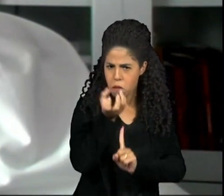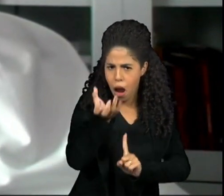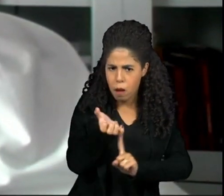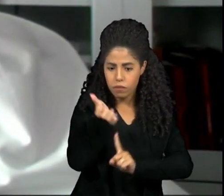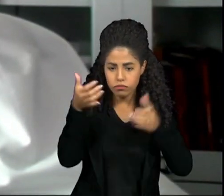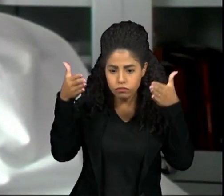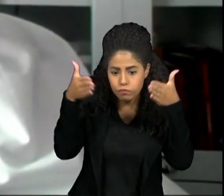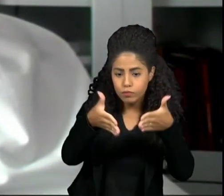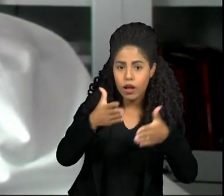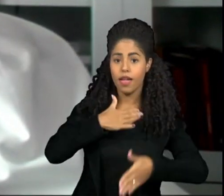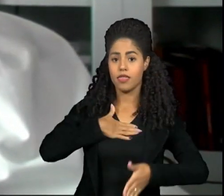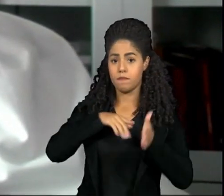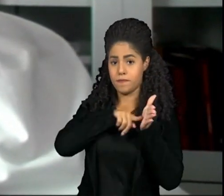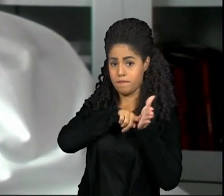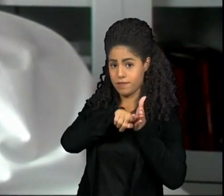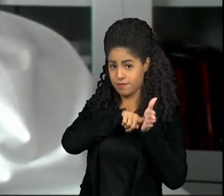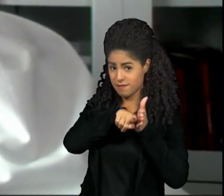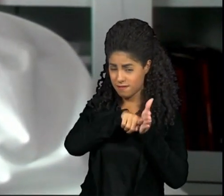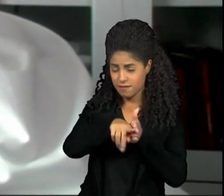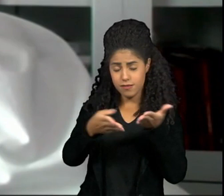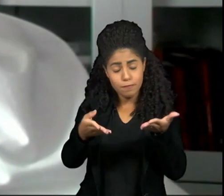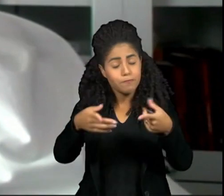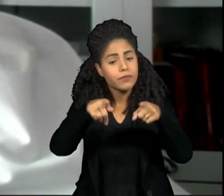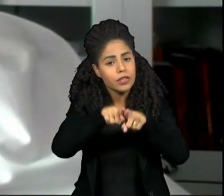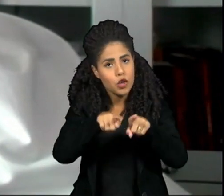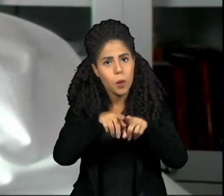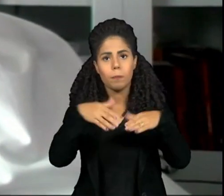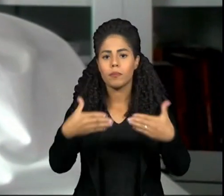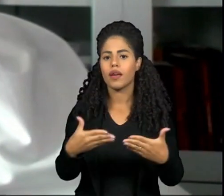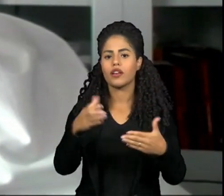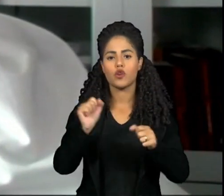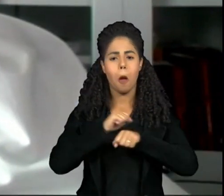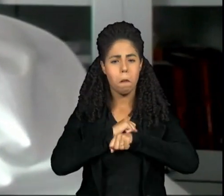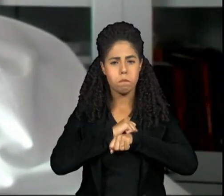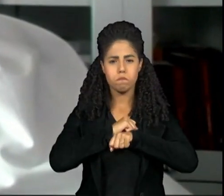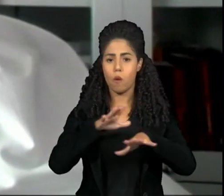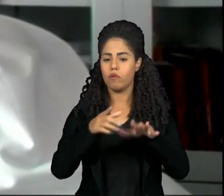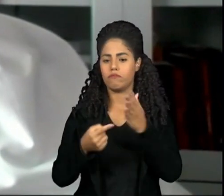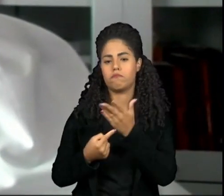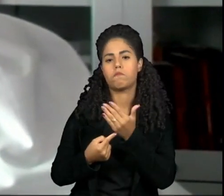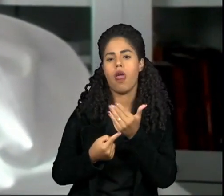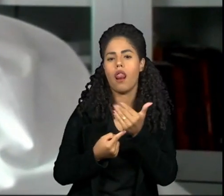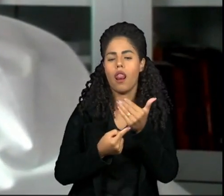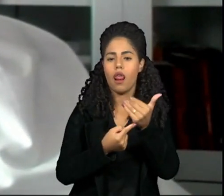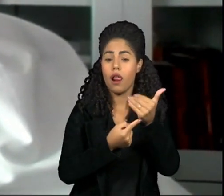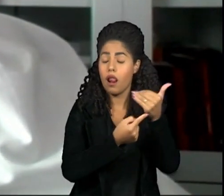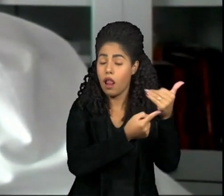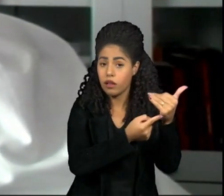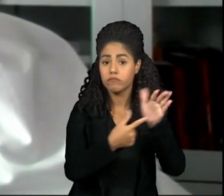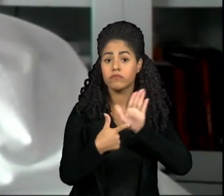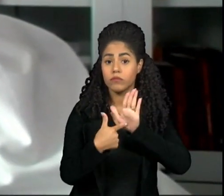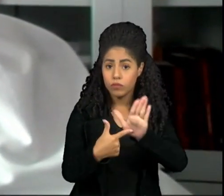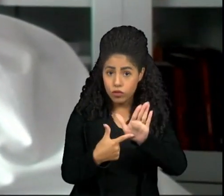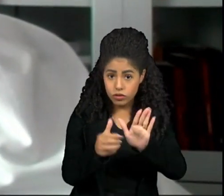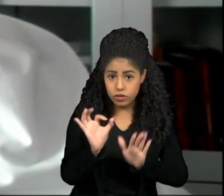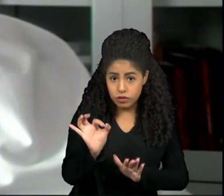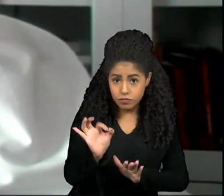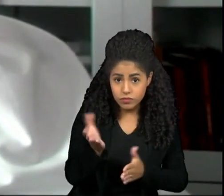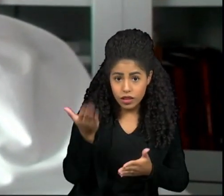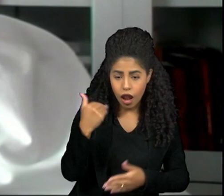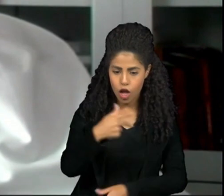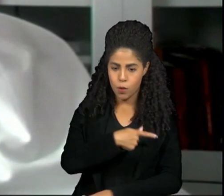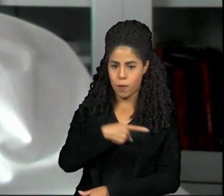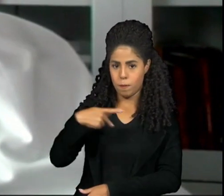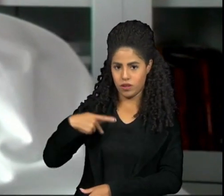a minha pesquisa, né? E esse boom tecnológico que foi ressaltado pelo